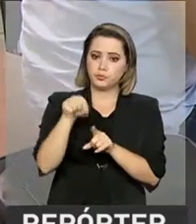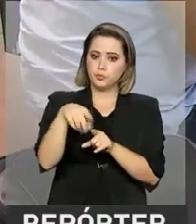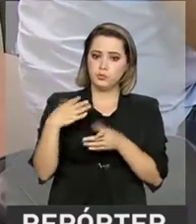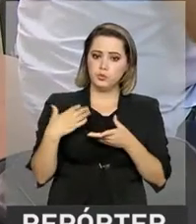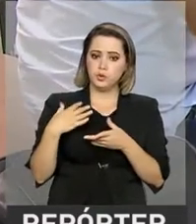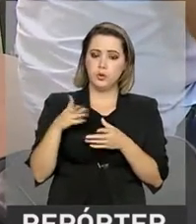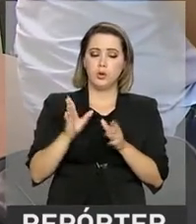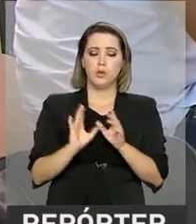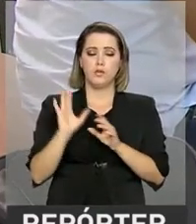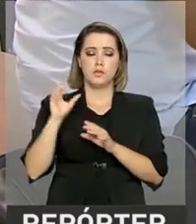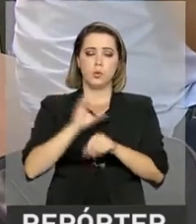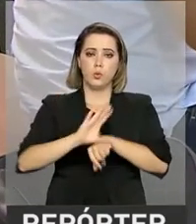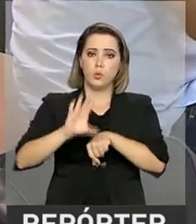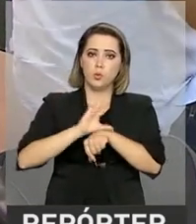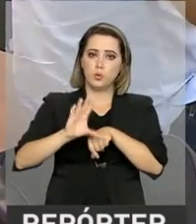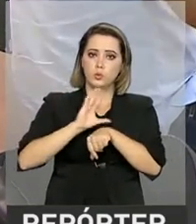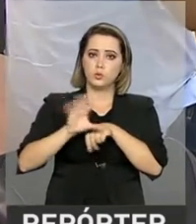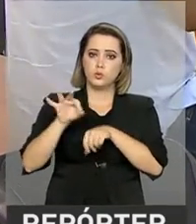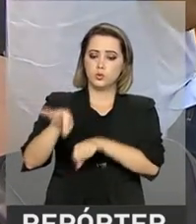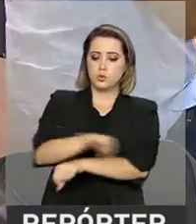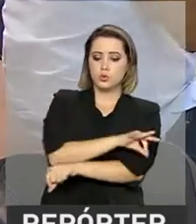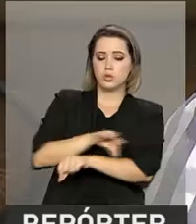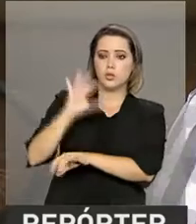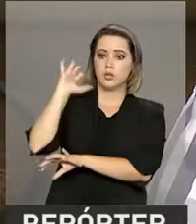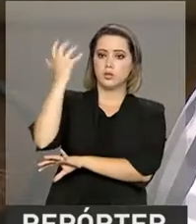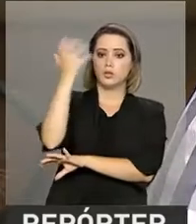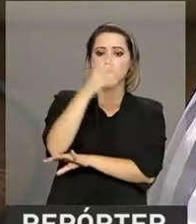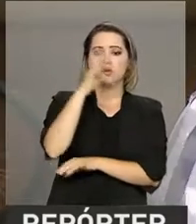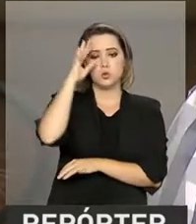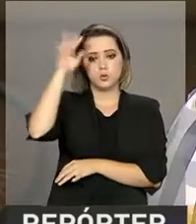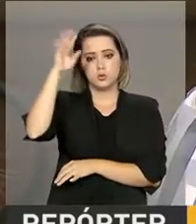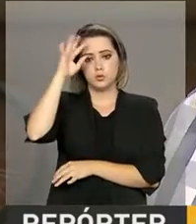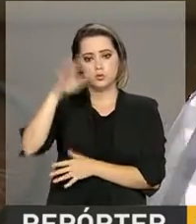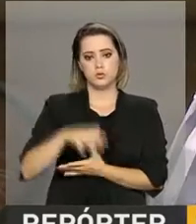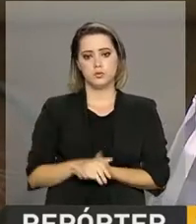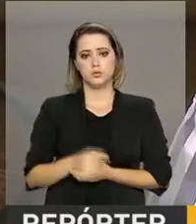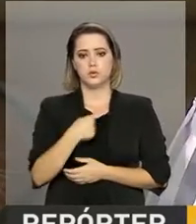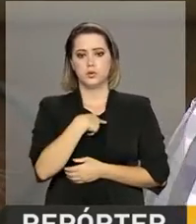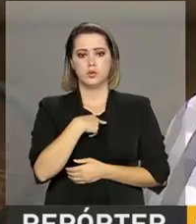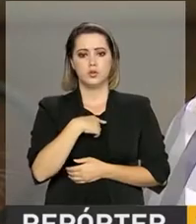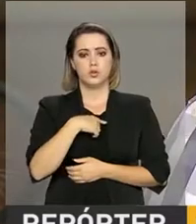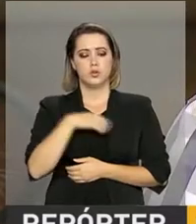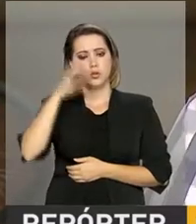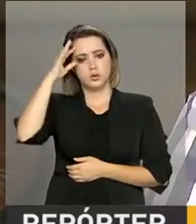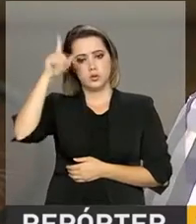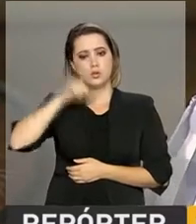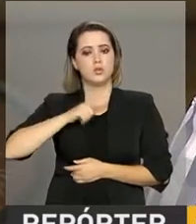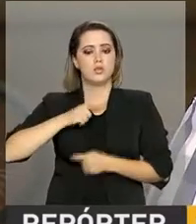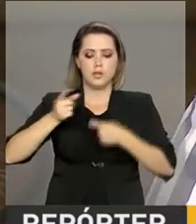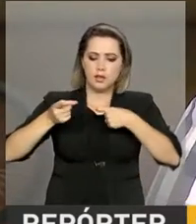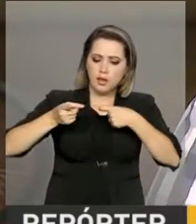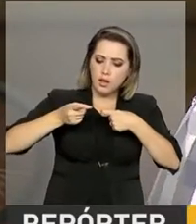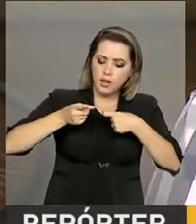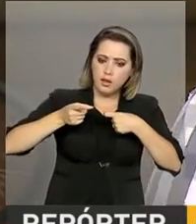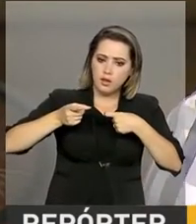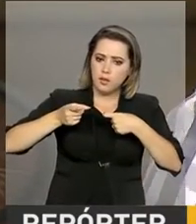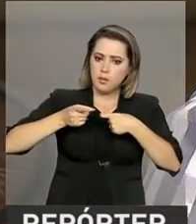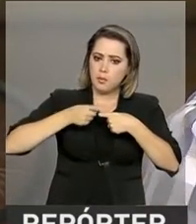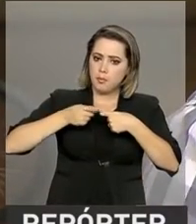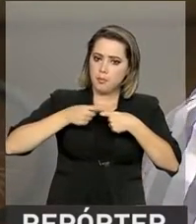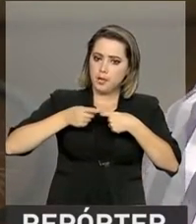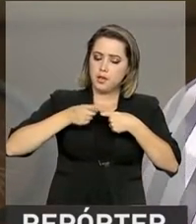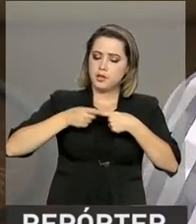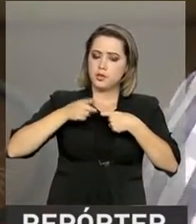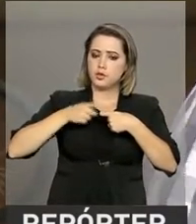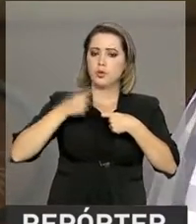sonhos ideais de uma vida melhor para o seu povo o nosso sonho de fato que tenha médico de dizer que tenha jogado indígenas é que o